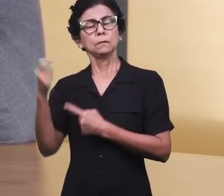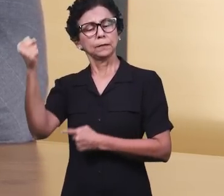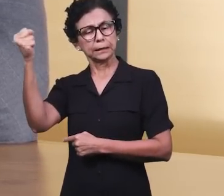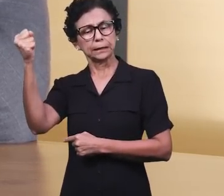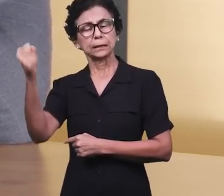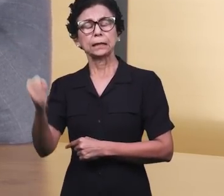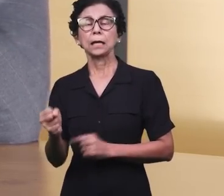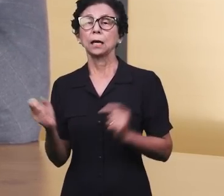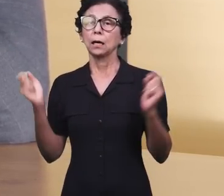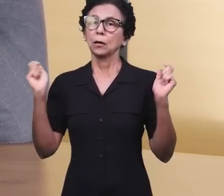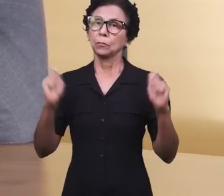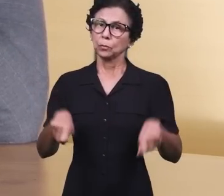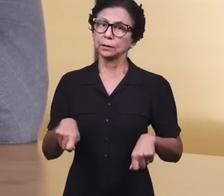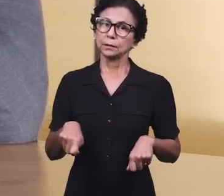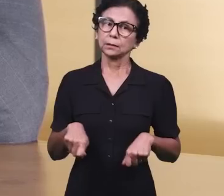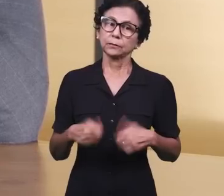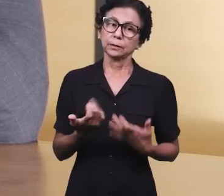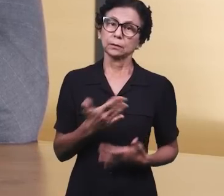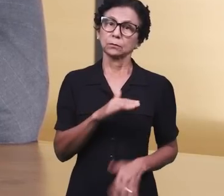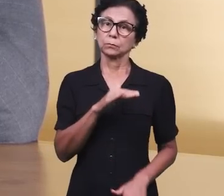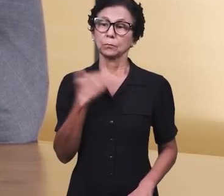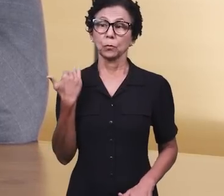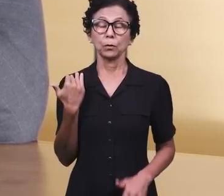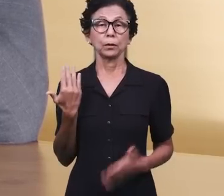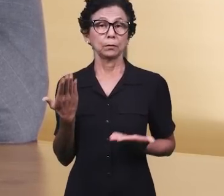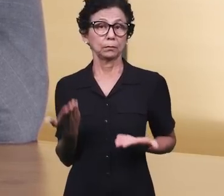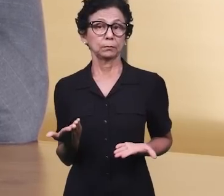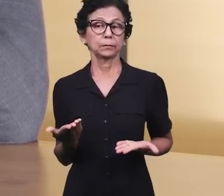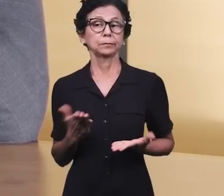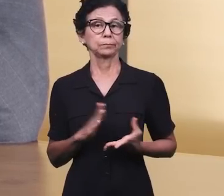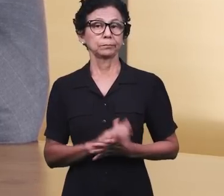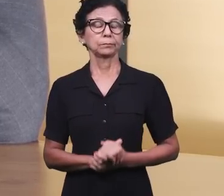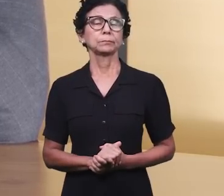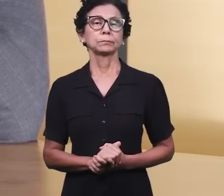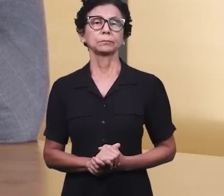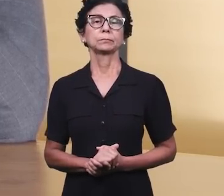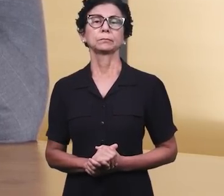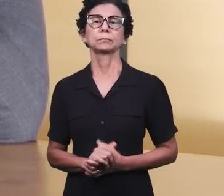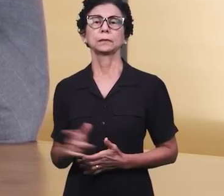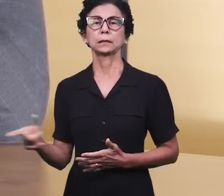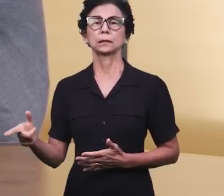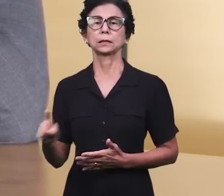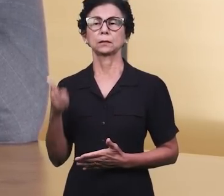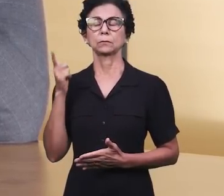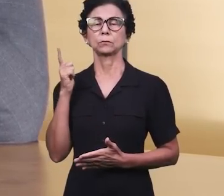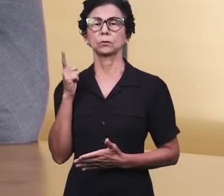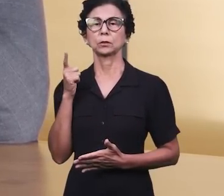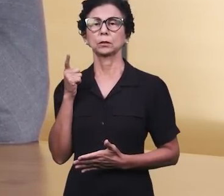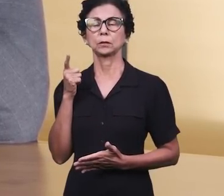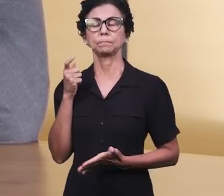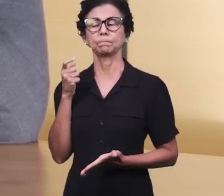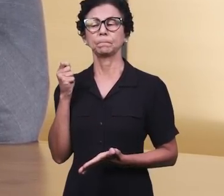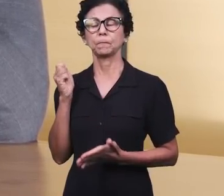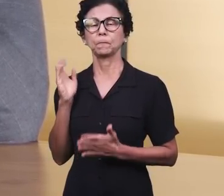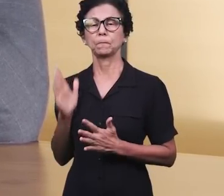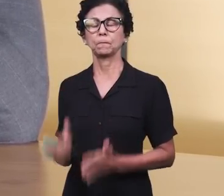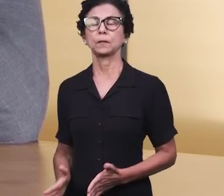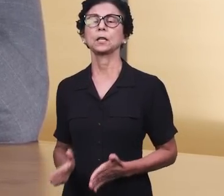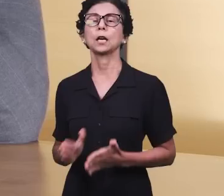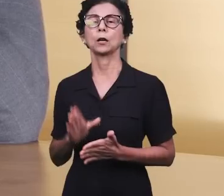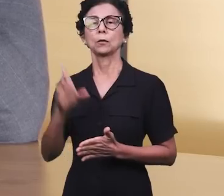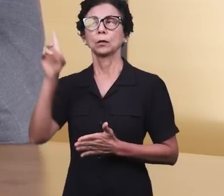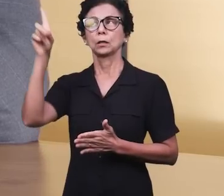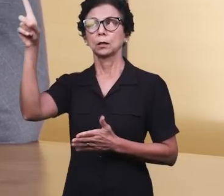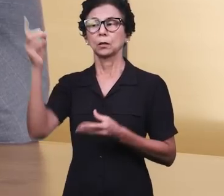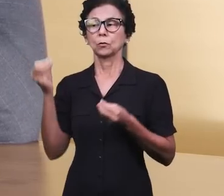ainda que com a possibilidade até de sofrer com a sua própria vida, né? Mas ele, como foi o caso, mas